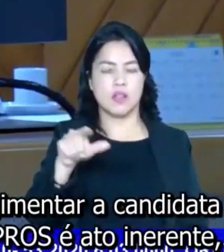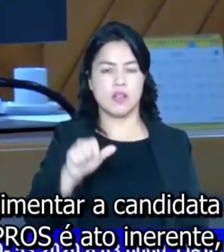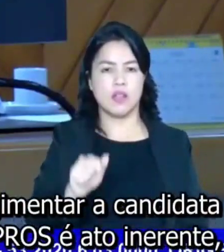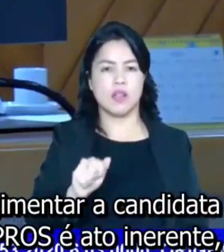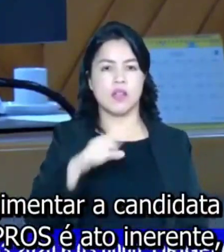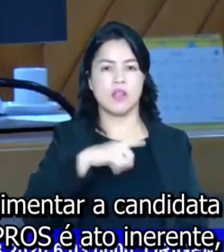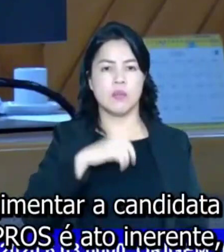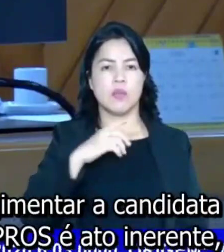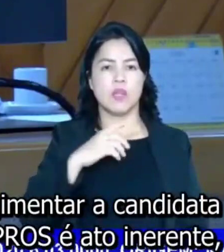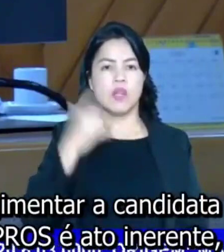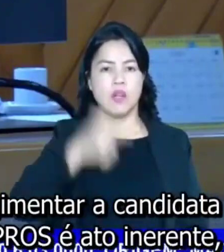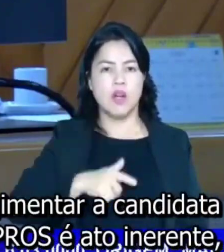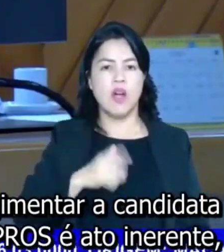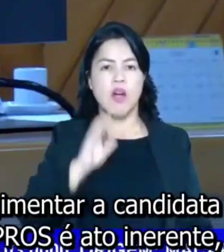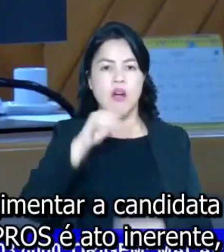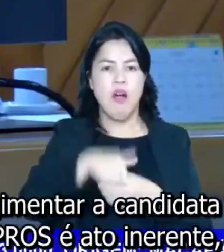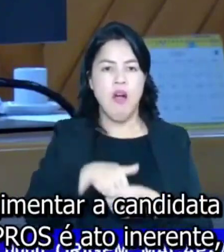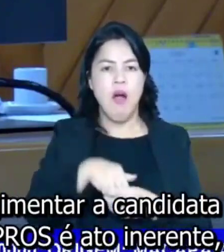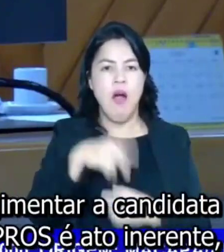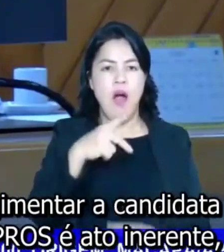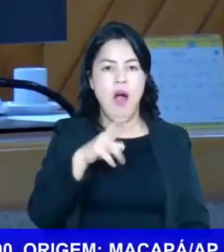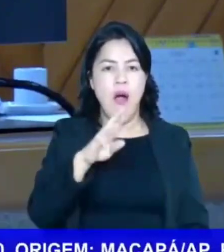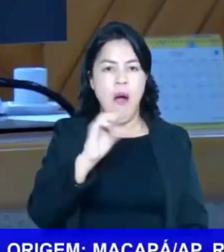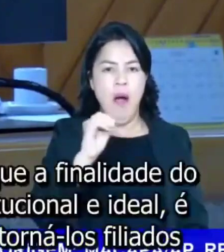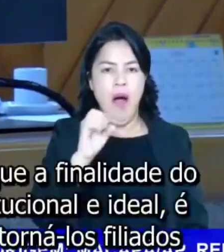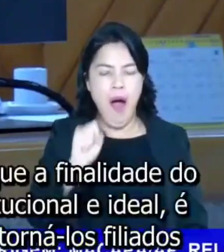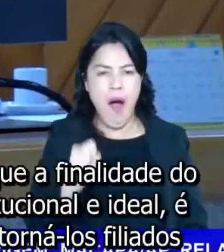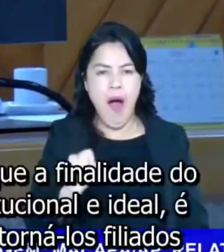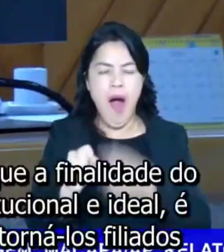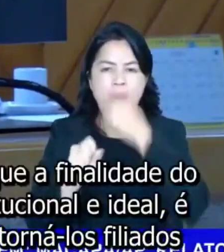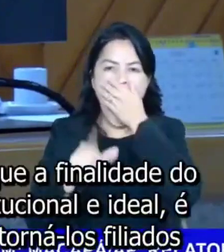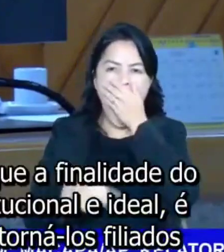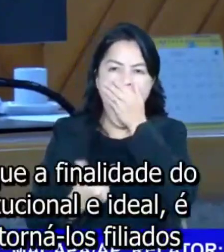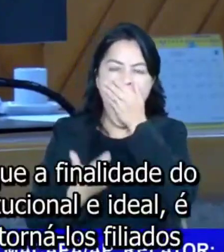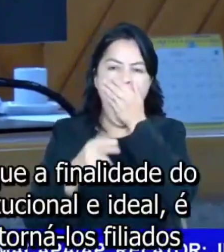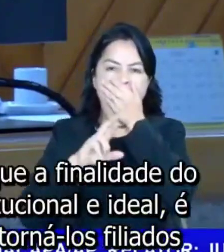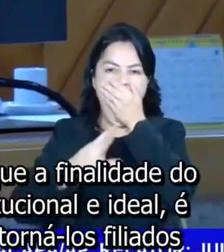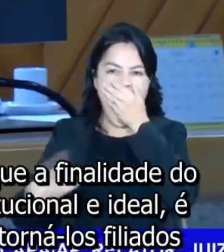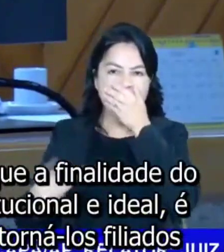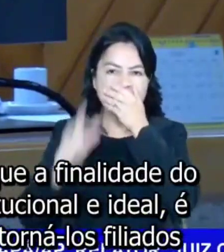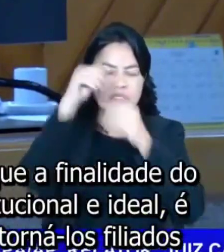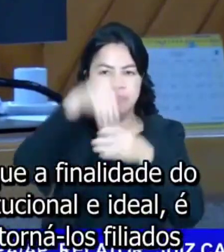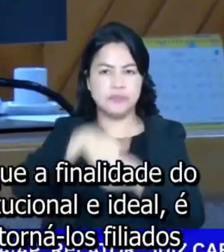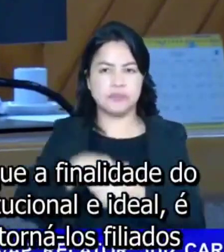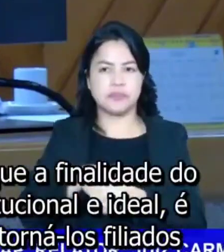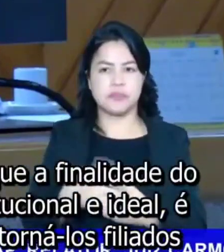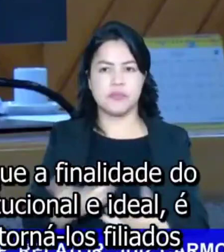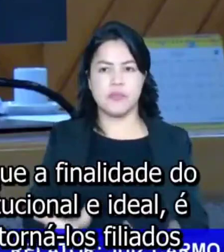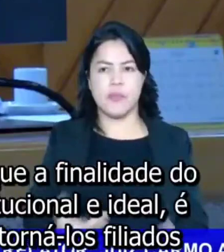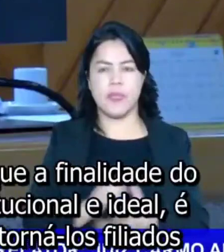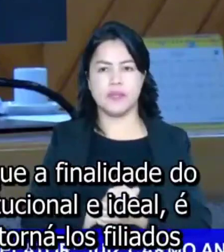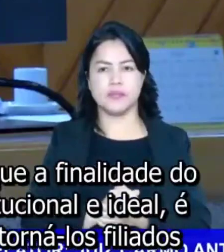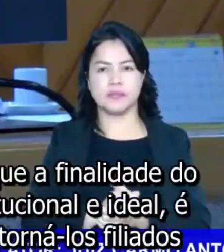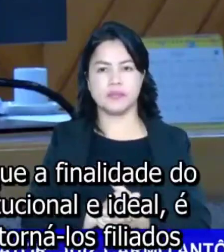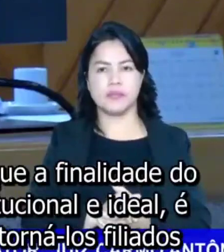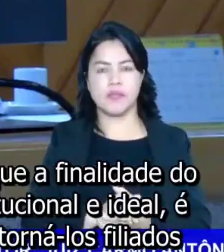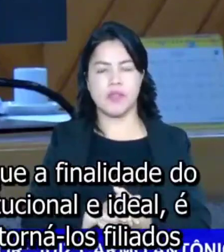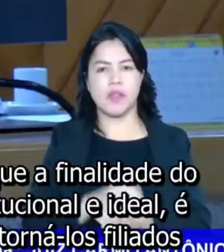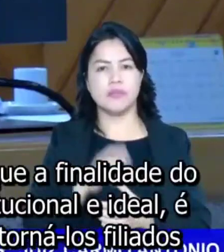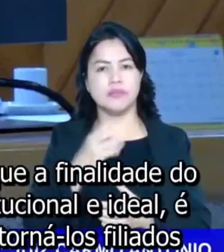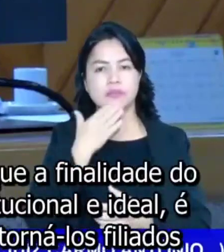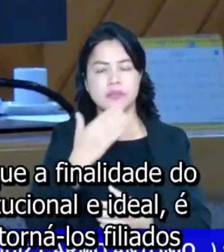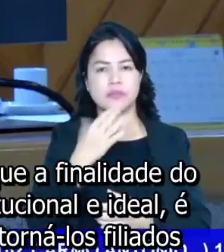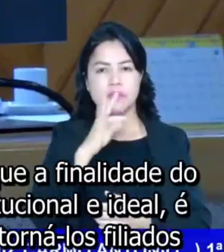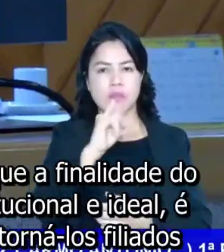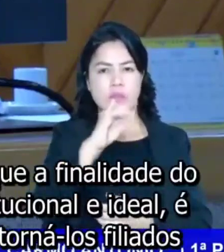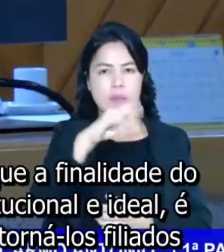eleição pelo PROS é ato inerente, é um indiferente eleitoral, portanto, conduta atípica,